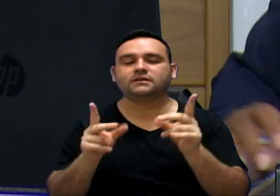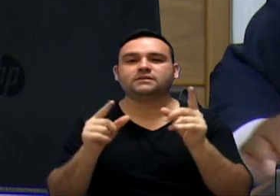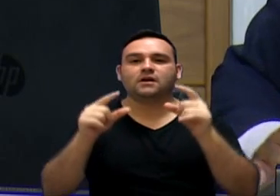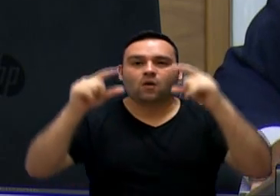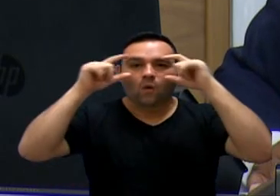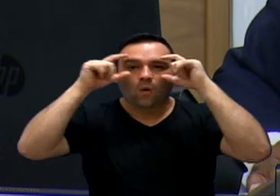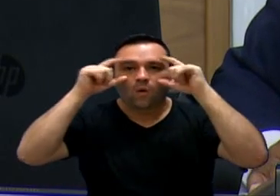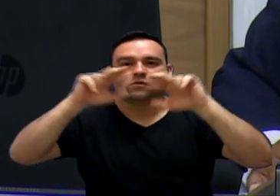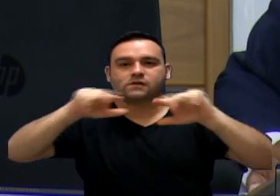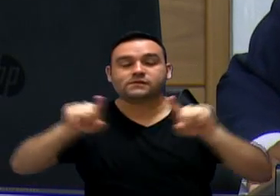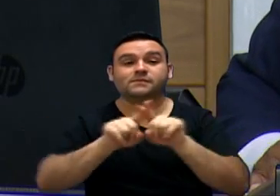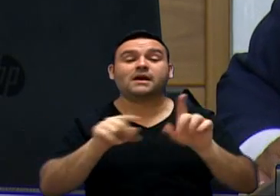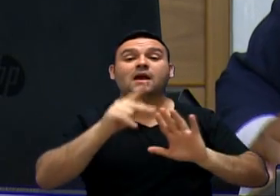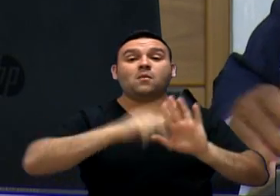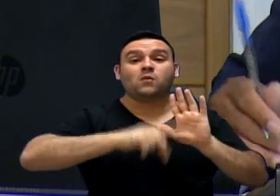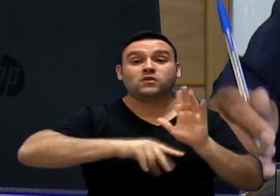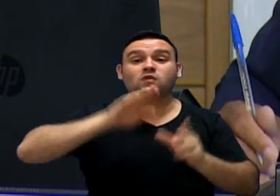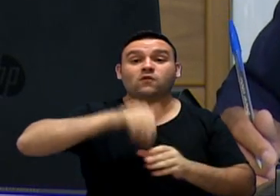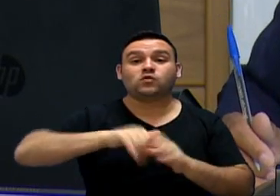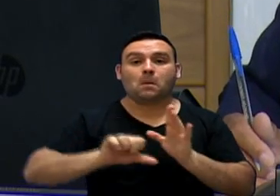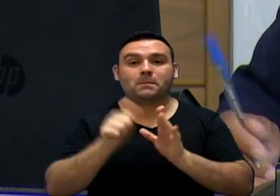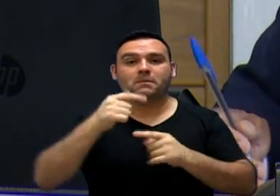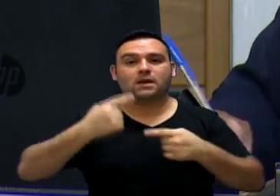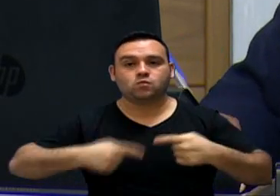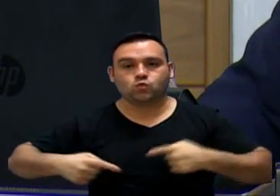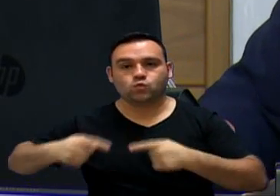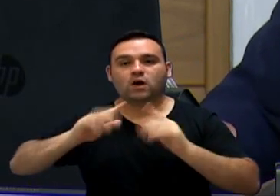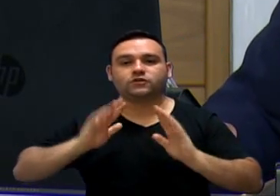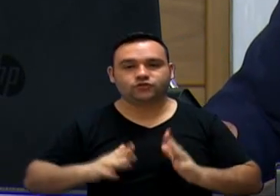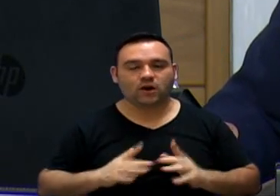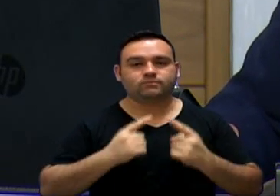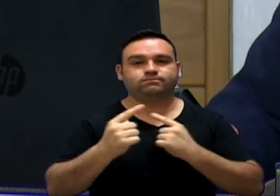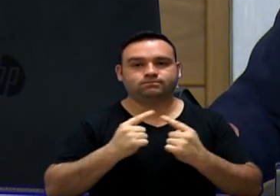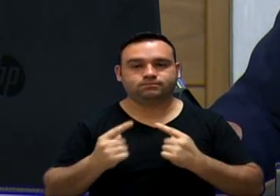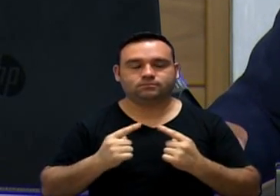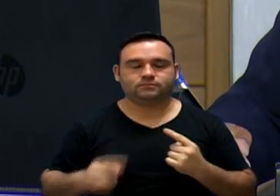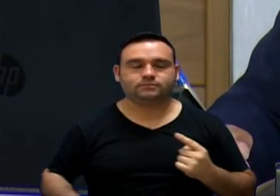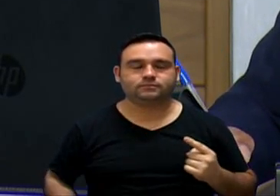ópticos. Esse projeto foi votado em primeira discussão.